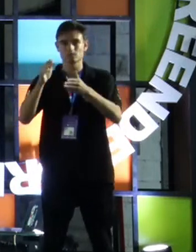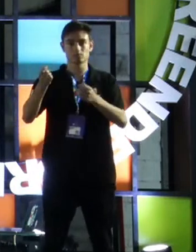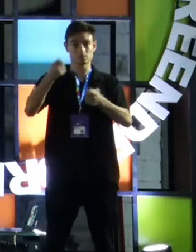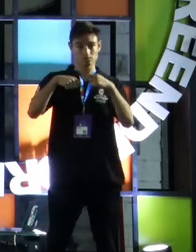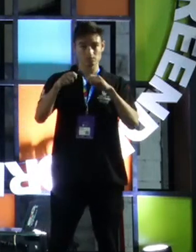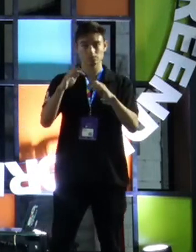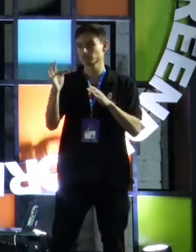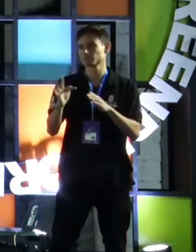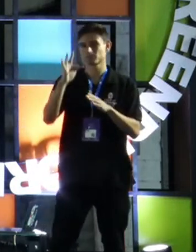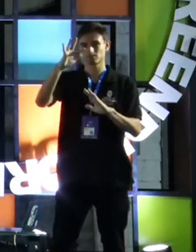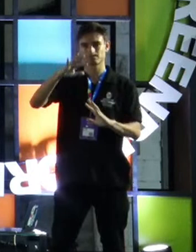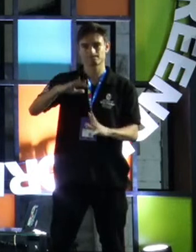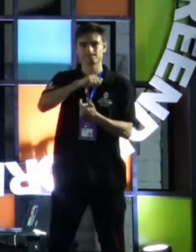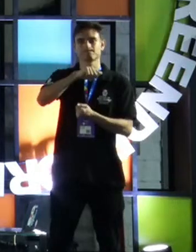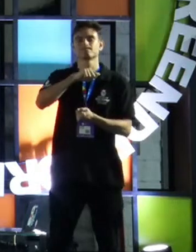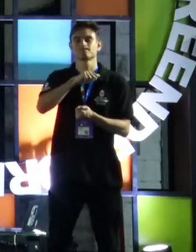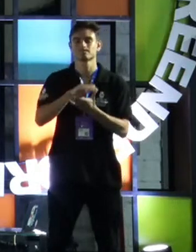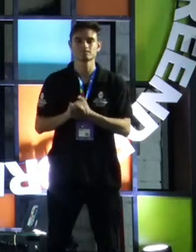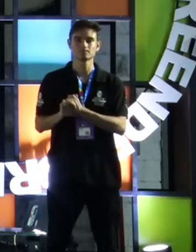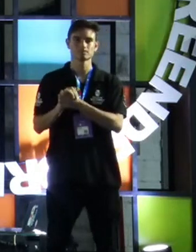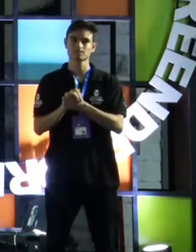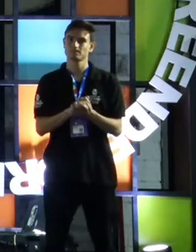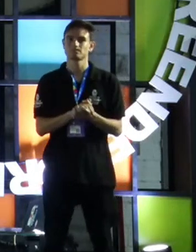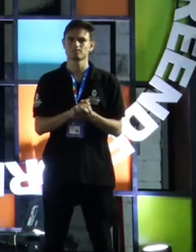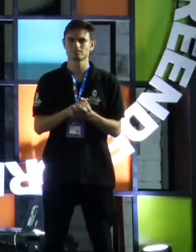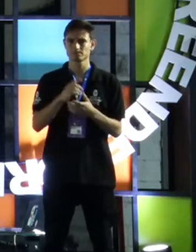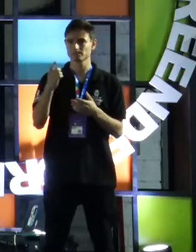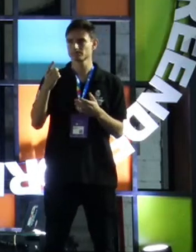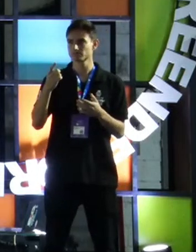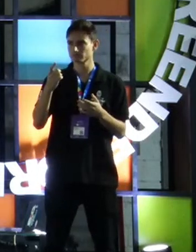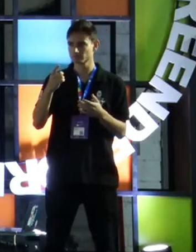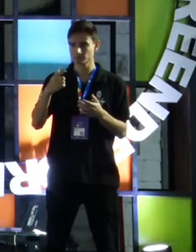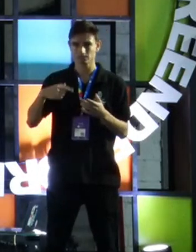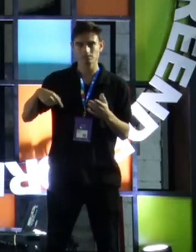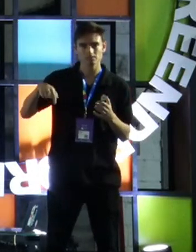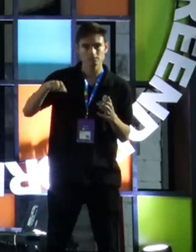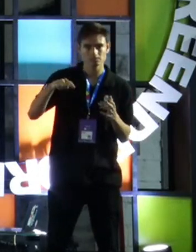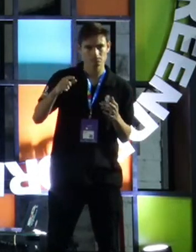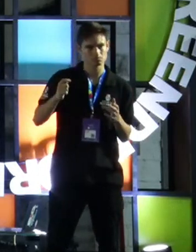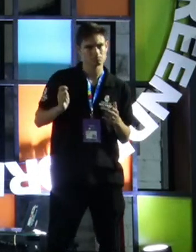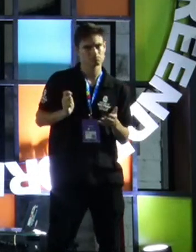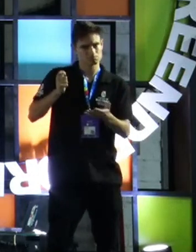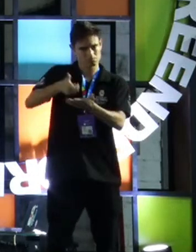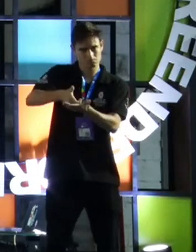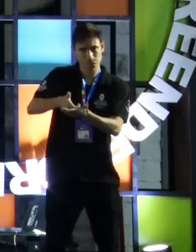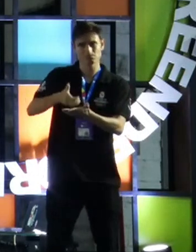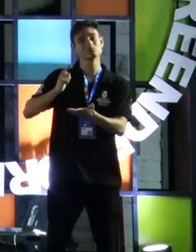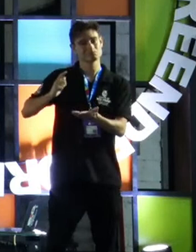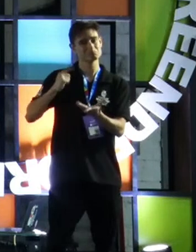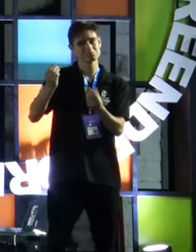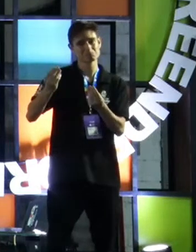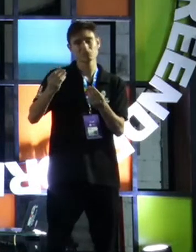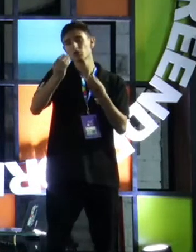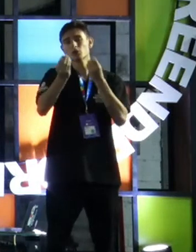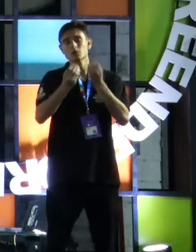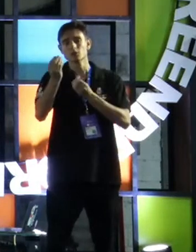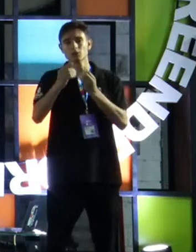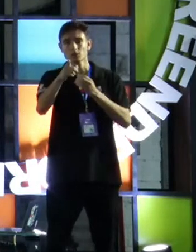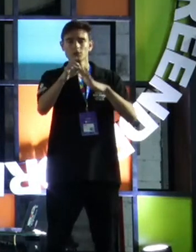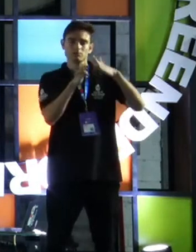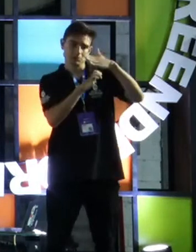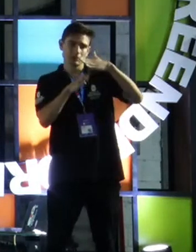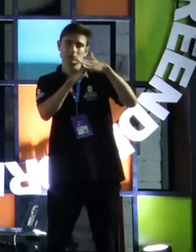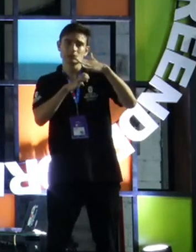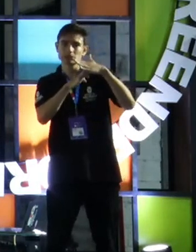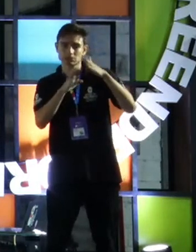para um futuro sustentável. Sabia que vai ter muito investimento para isso? Saiba como conectar a sua empresa,